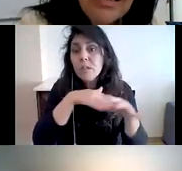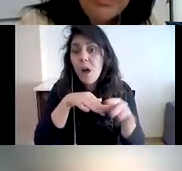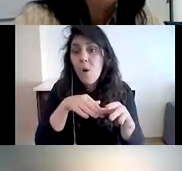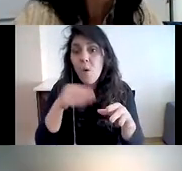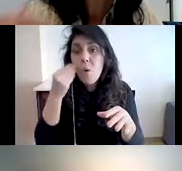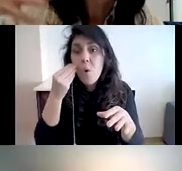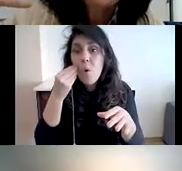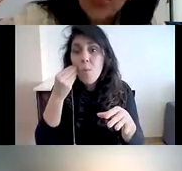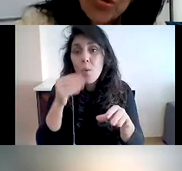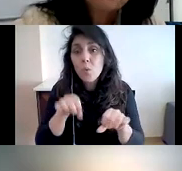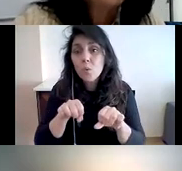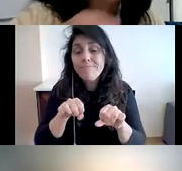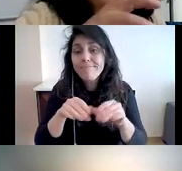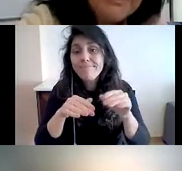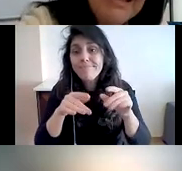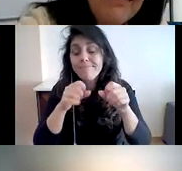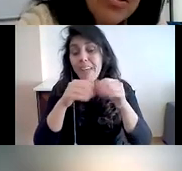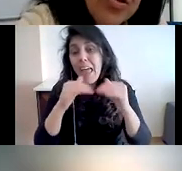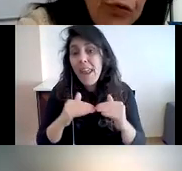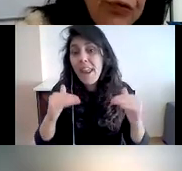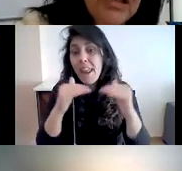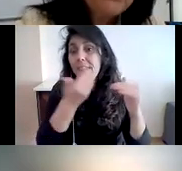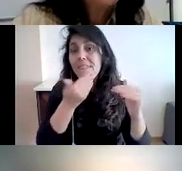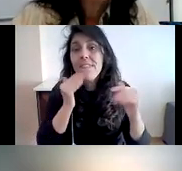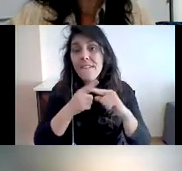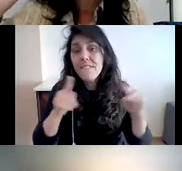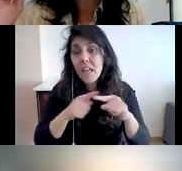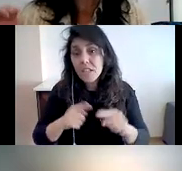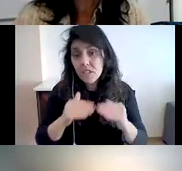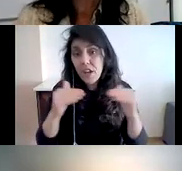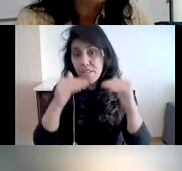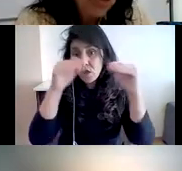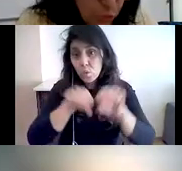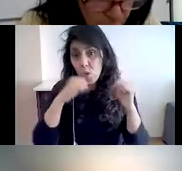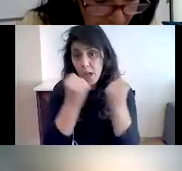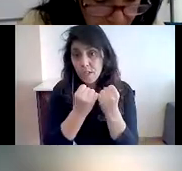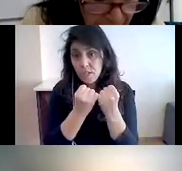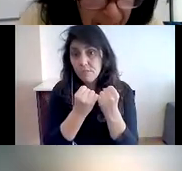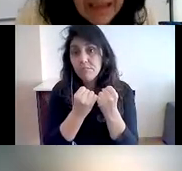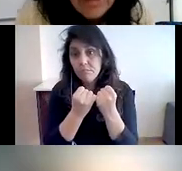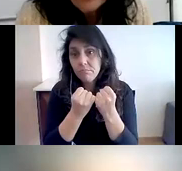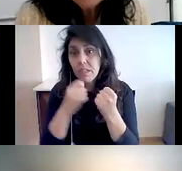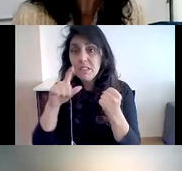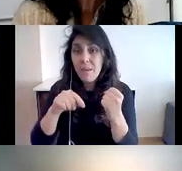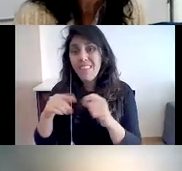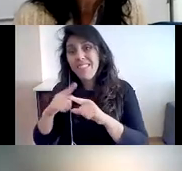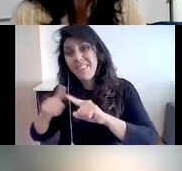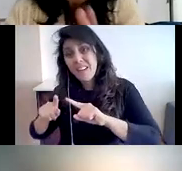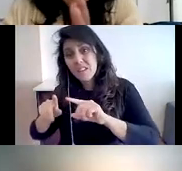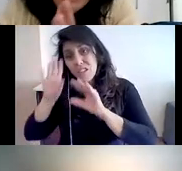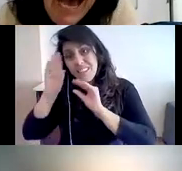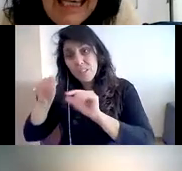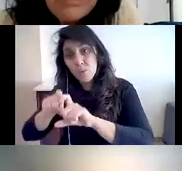que claramente correspondem a diferentes vias do ensino secundário. Dito isto